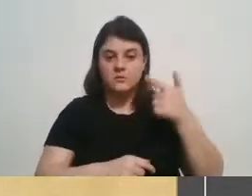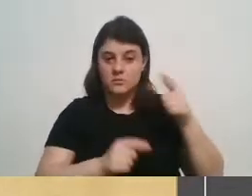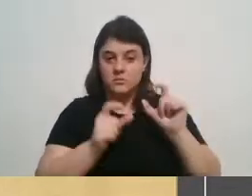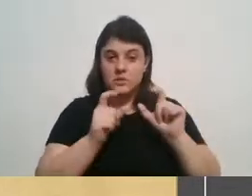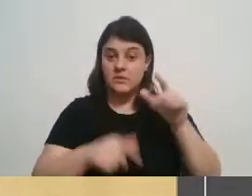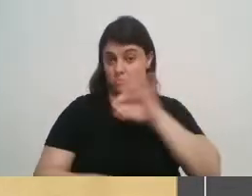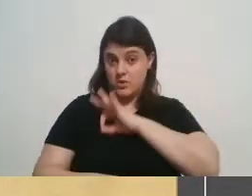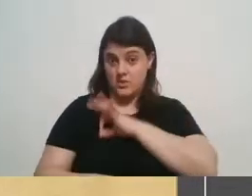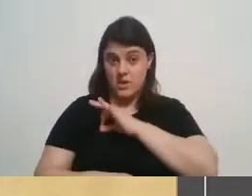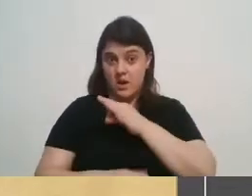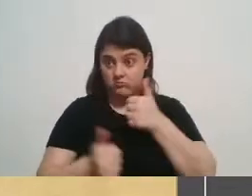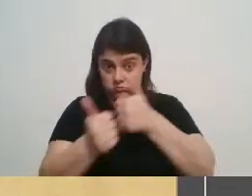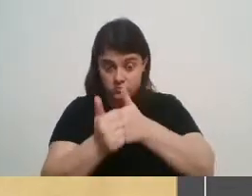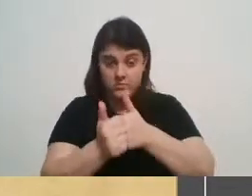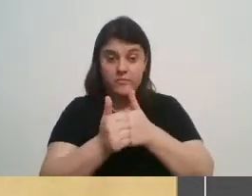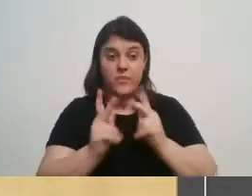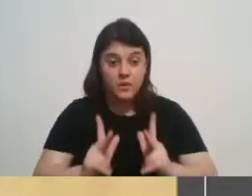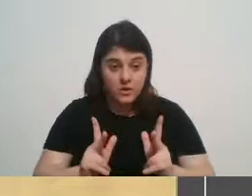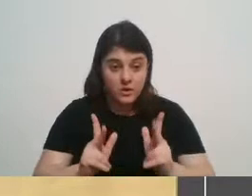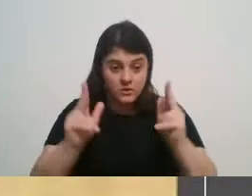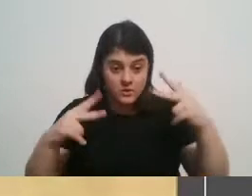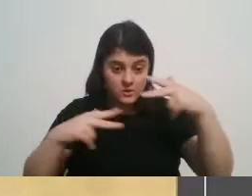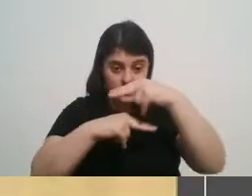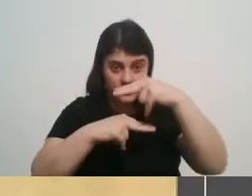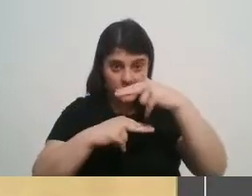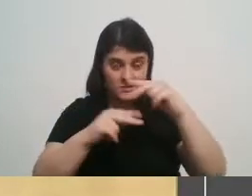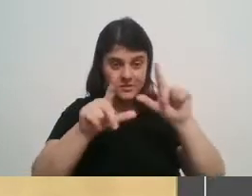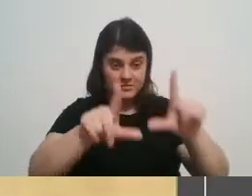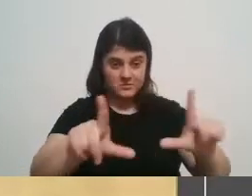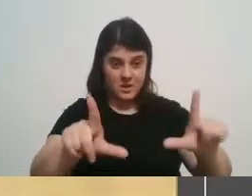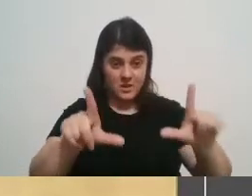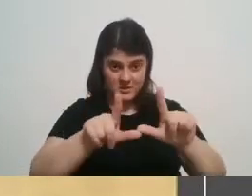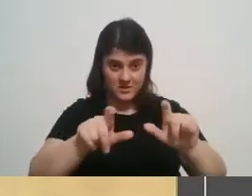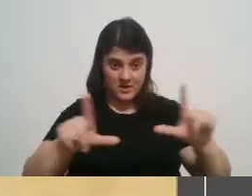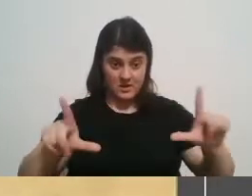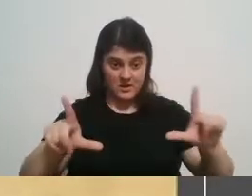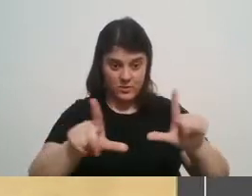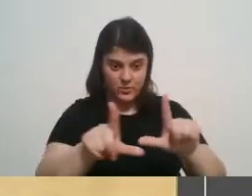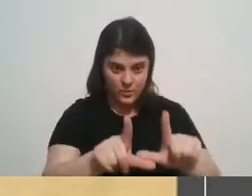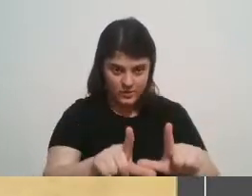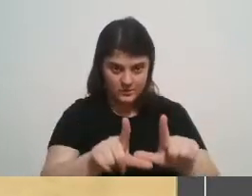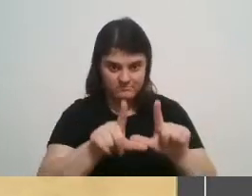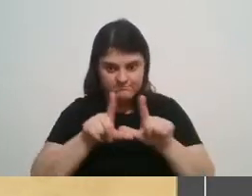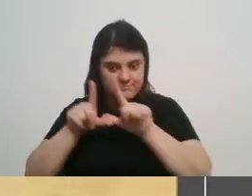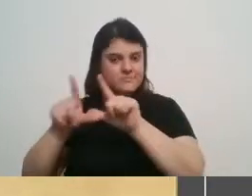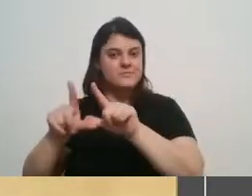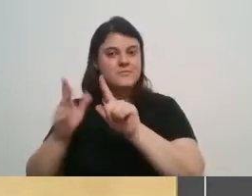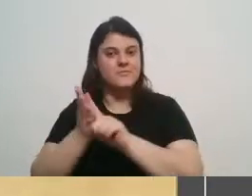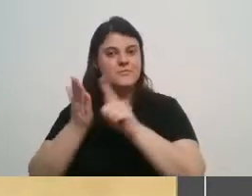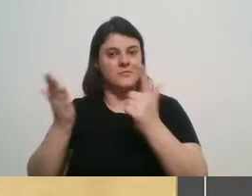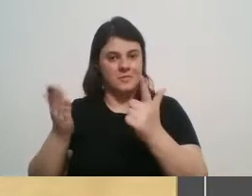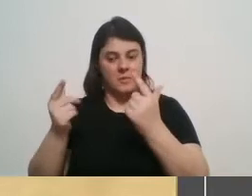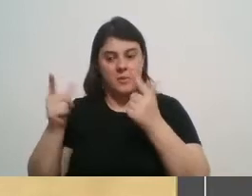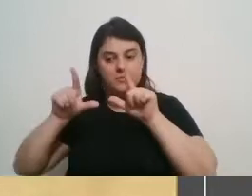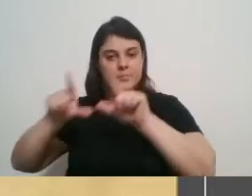policial. A editoria reenquadra, né, essa captura, sugere um